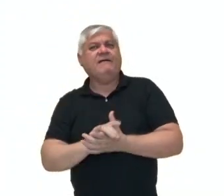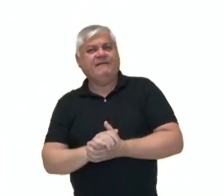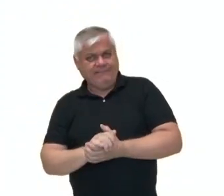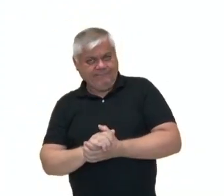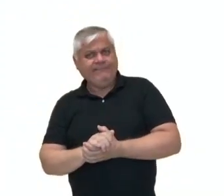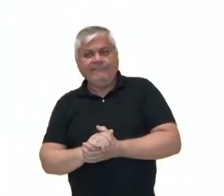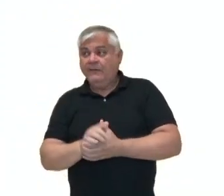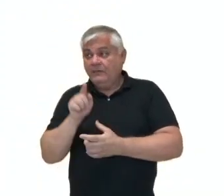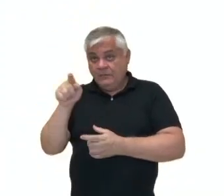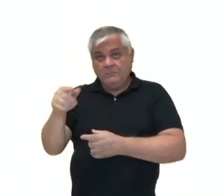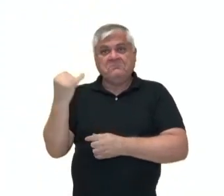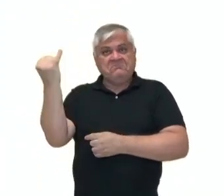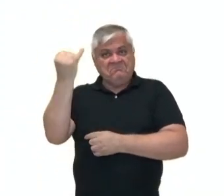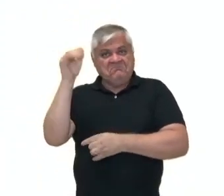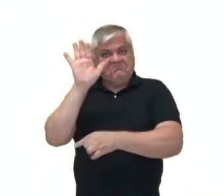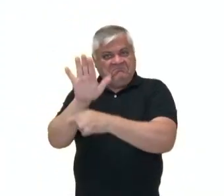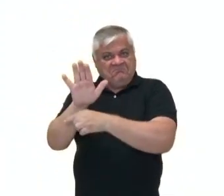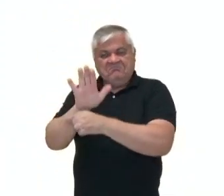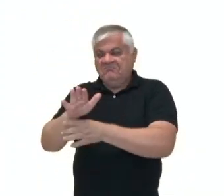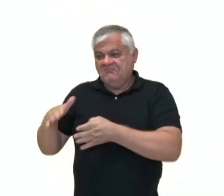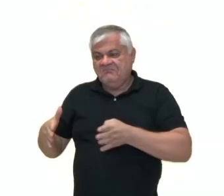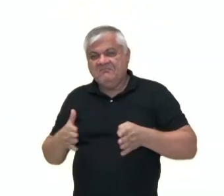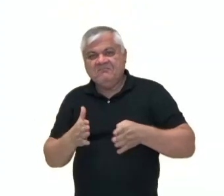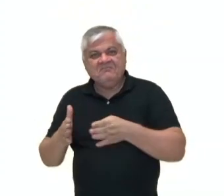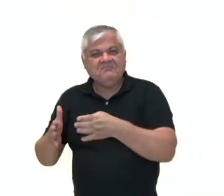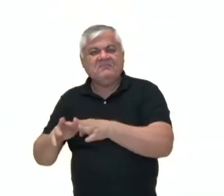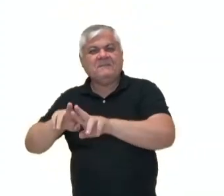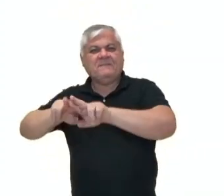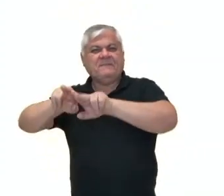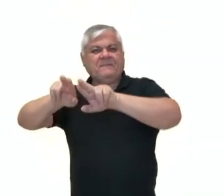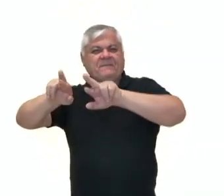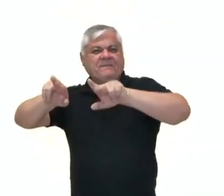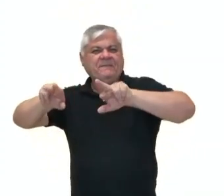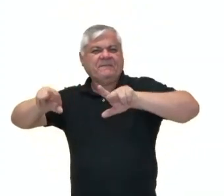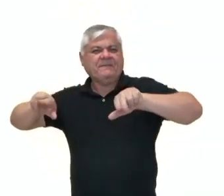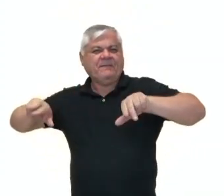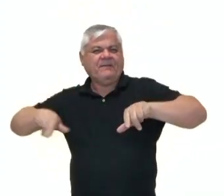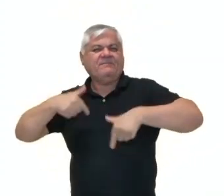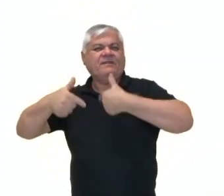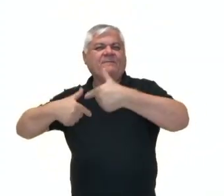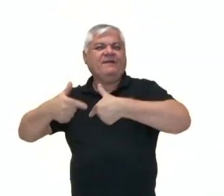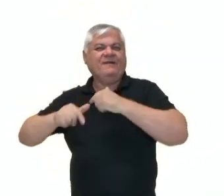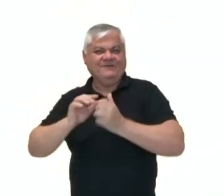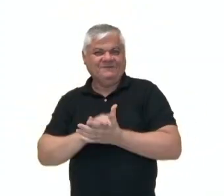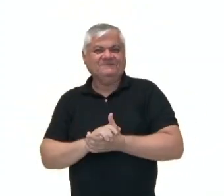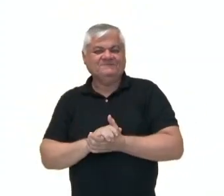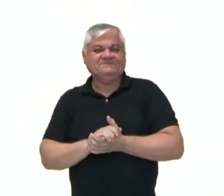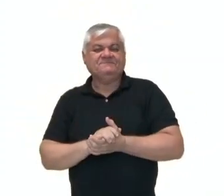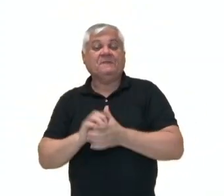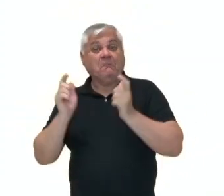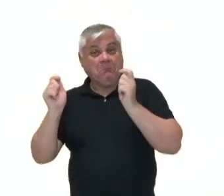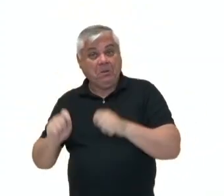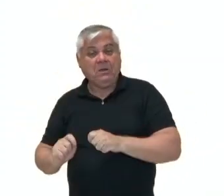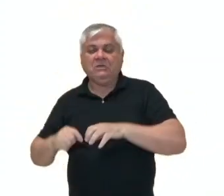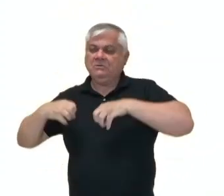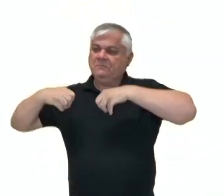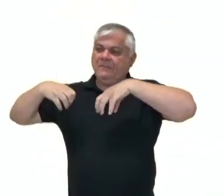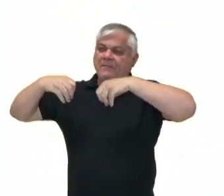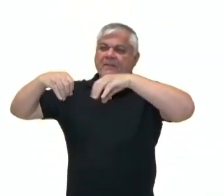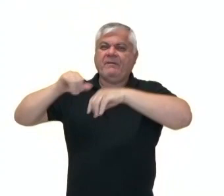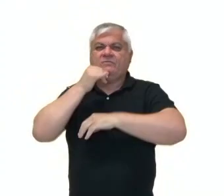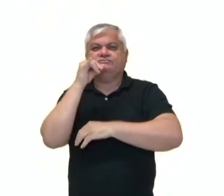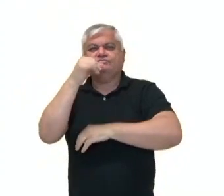Então vejam a importância dos rios nas mais diferentes atividades humanas, né? Seja para geração de energia, como